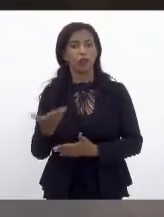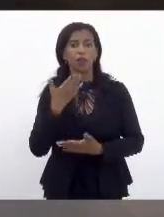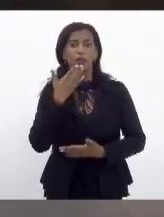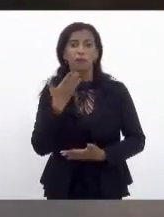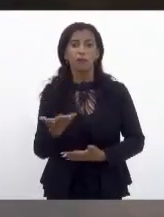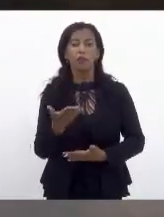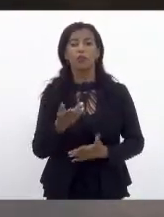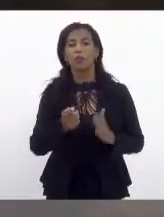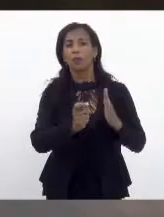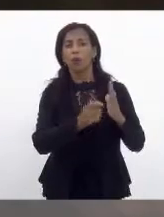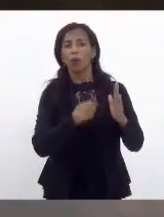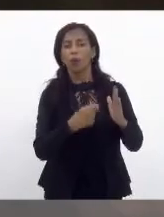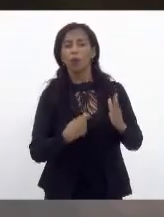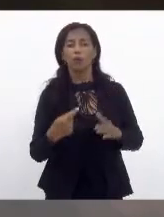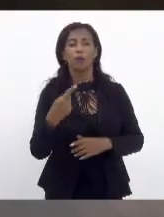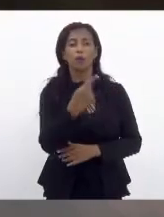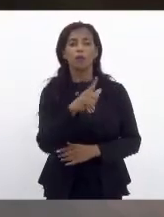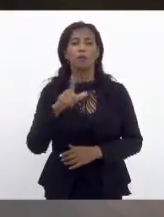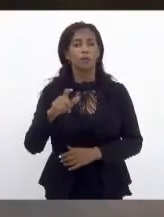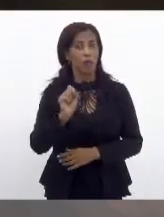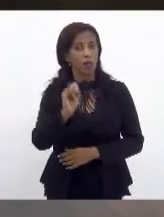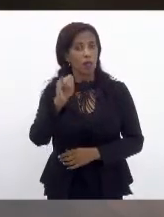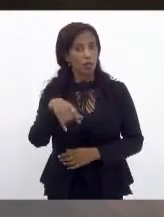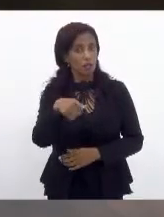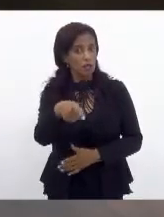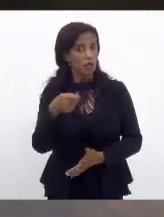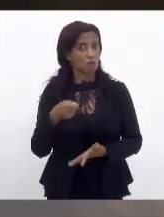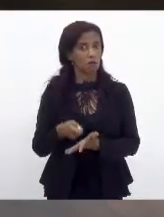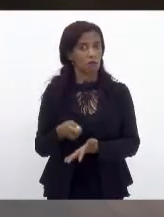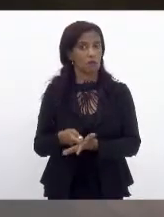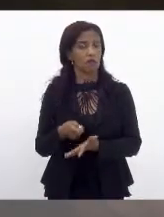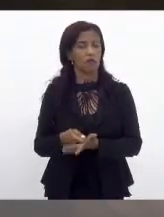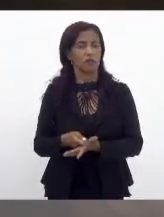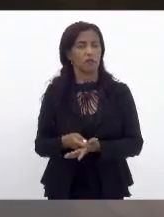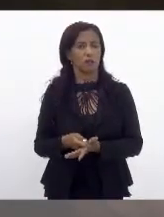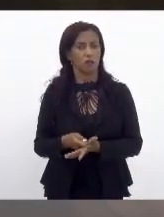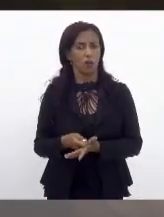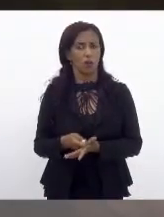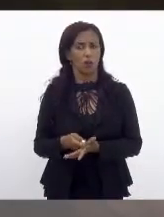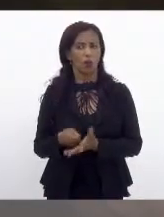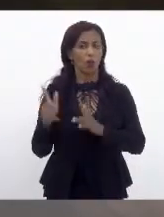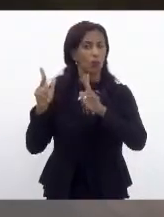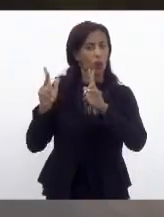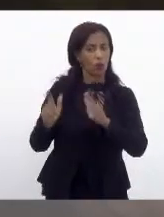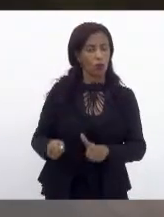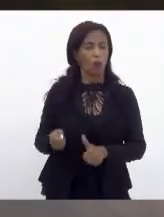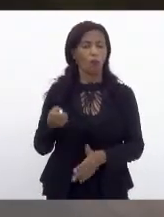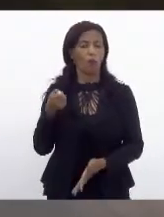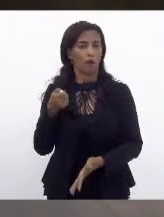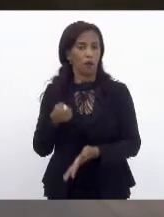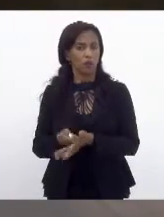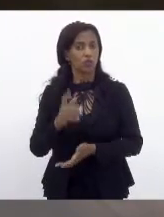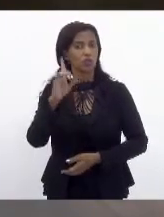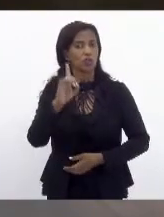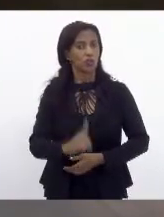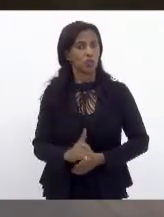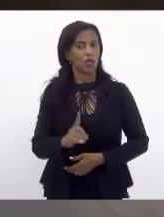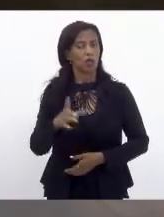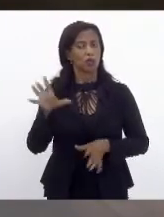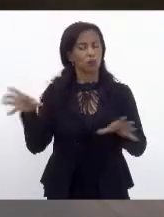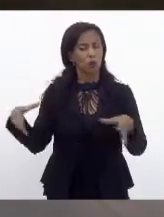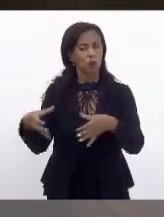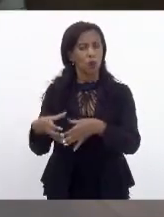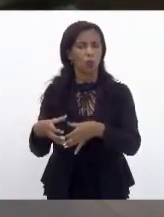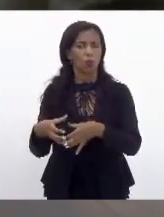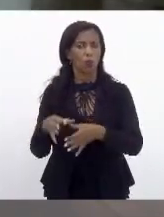solicitei coautoria porque esse projeto, sim, deveria sair determinativo como saiu, para garantir direito para esses